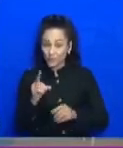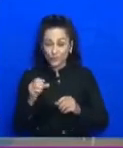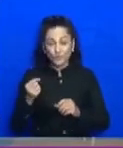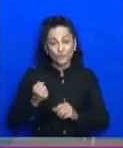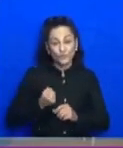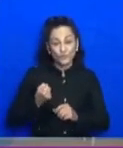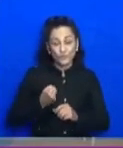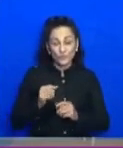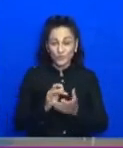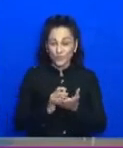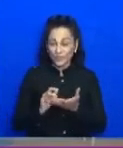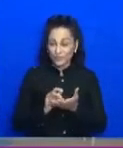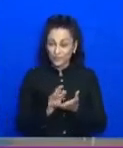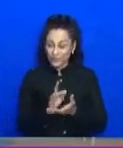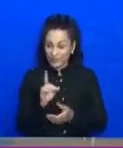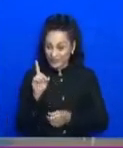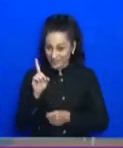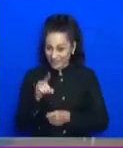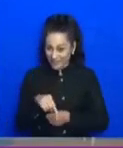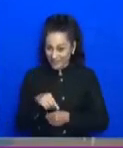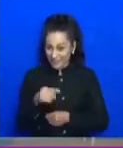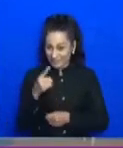último número da Loto Fácil.